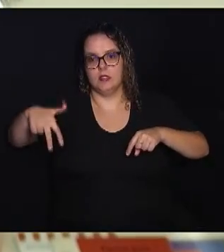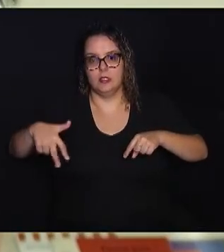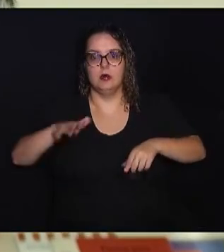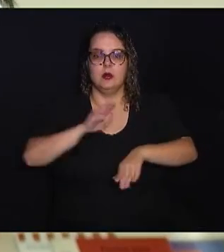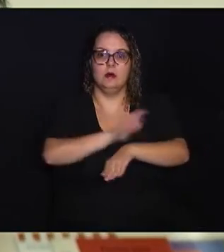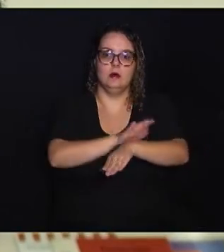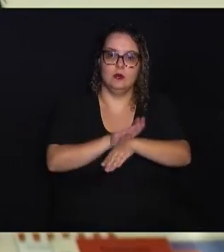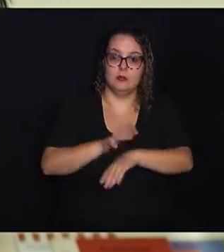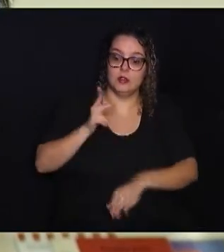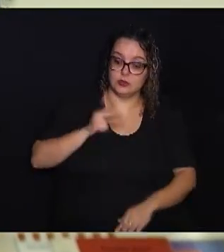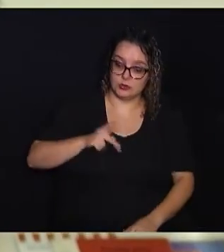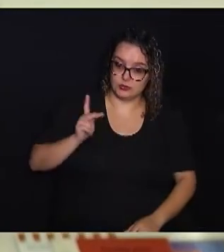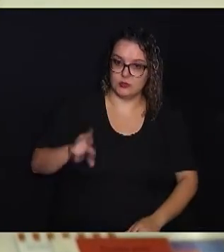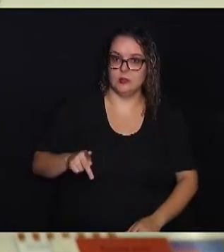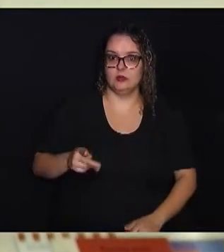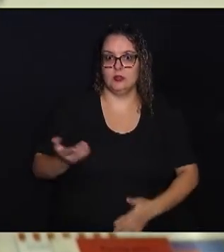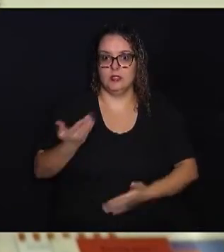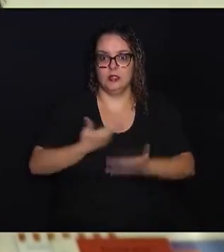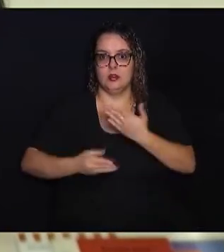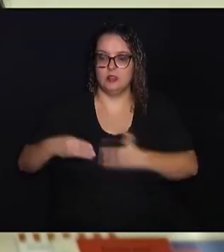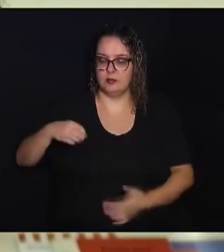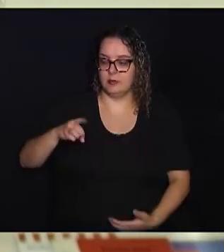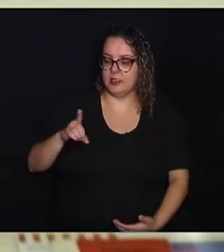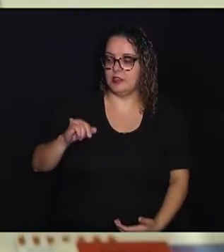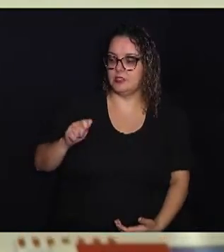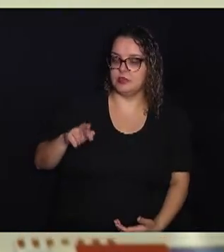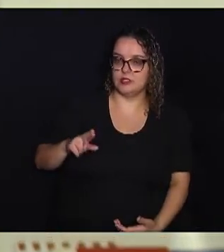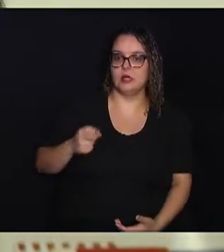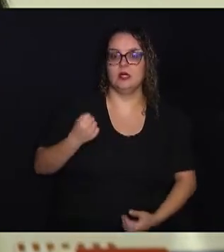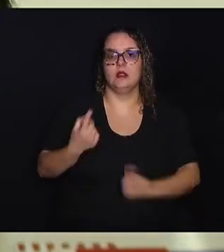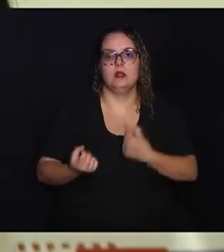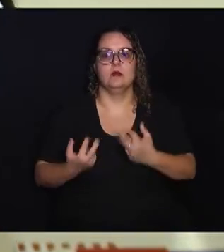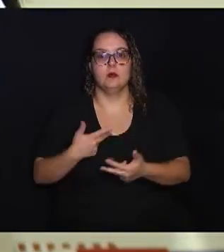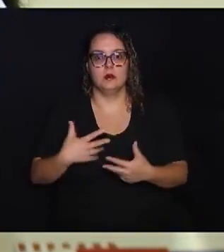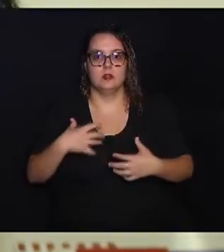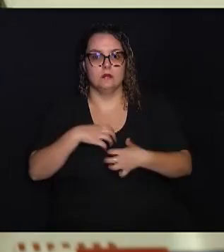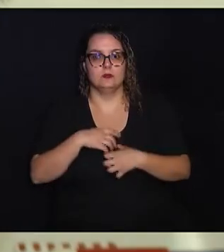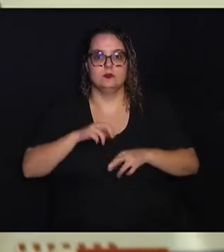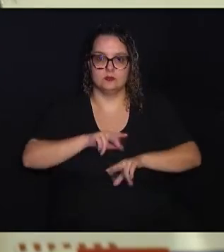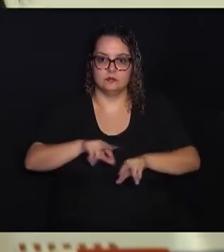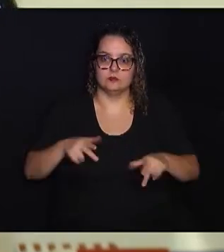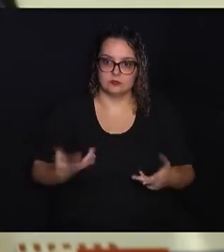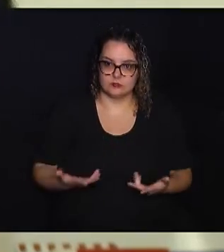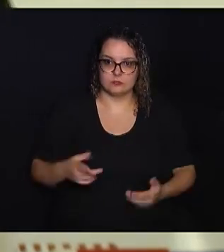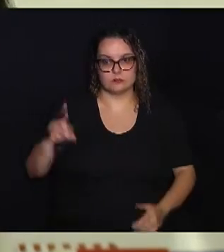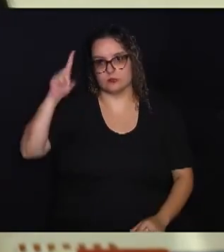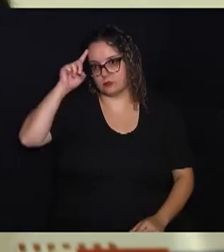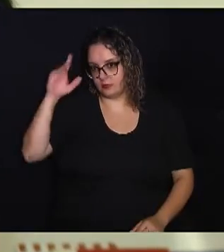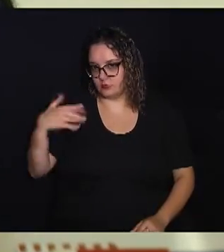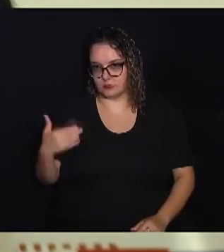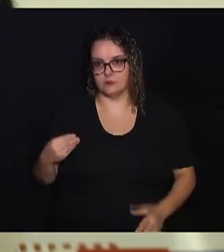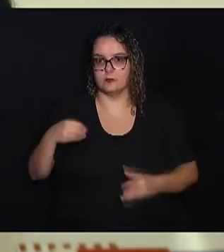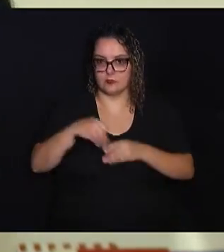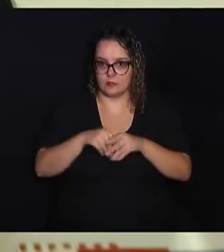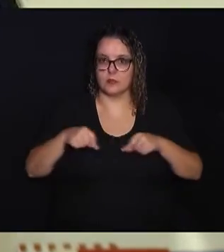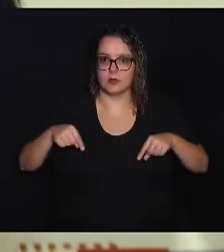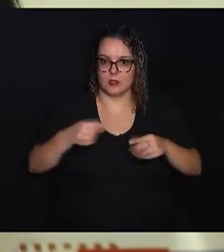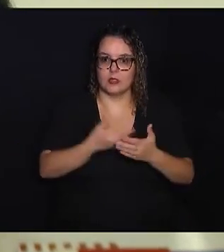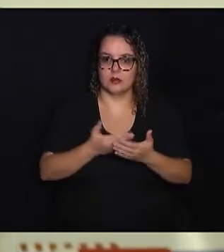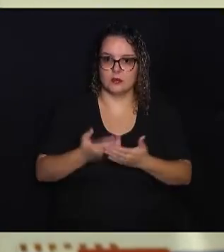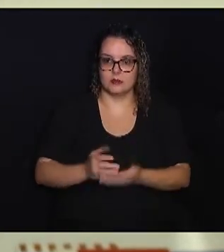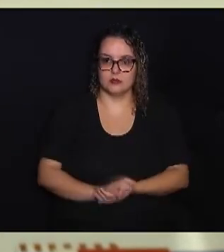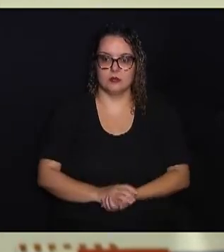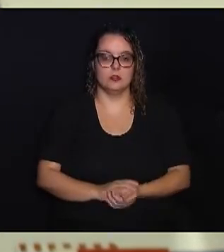esse professor mediar algumas questões emocionais que estão a todo momento dentro de uma sala de aula, né? Eu acho